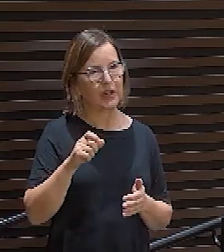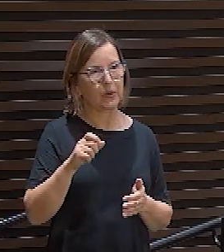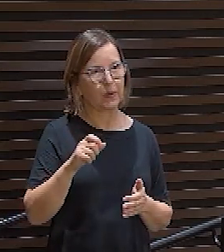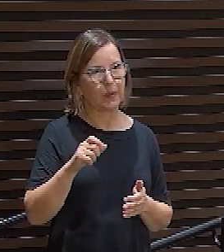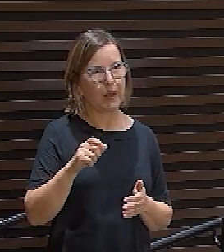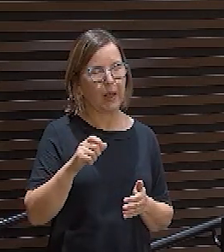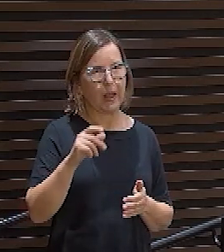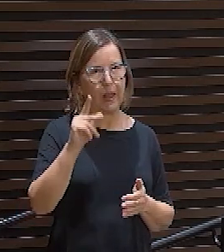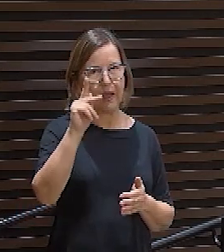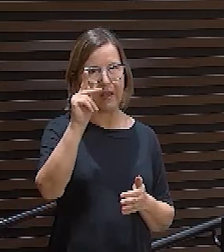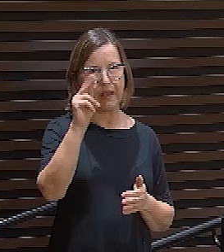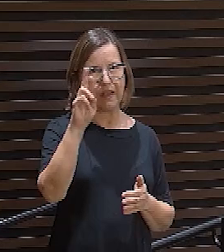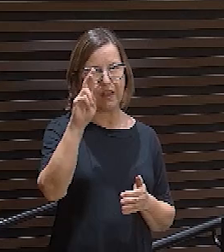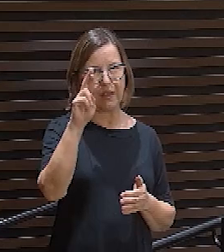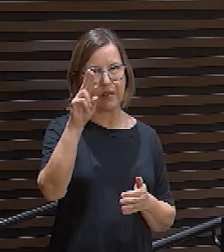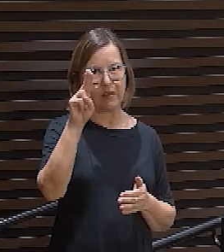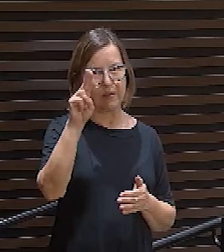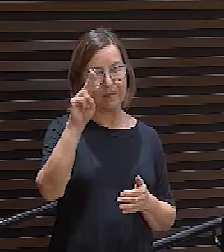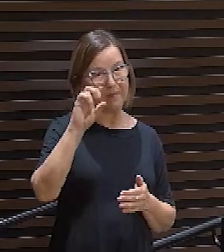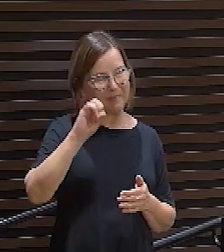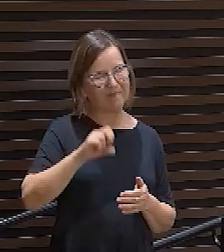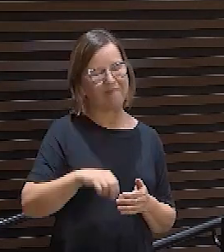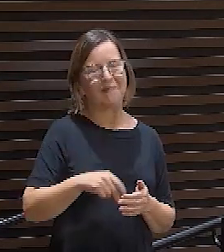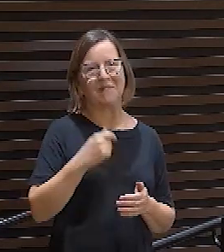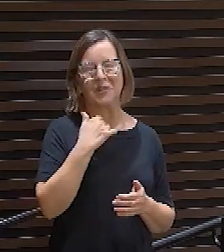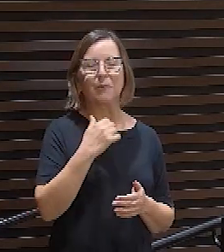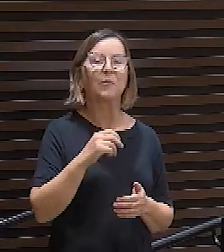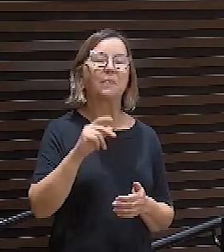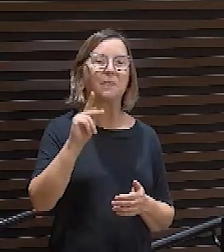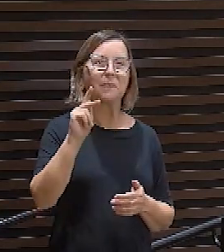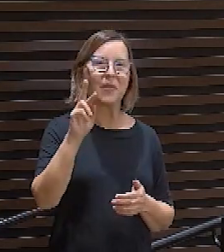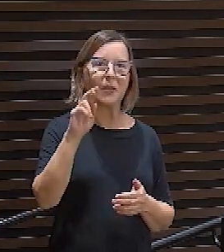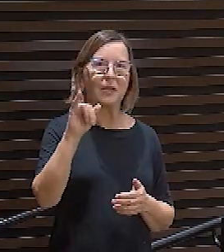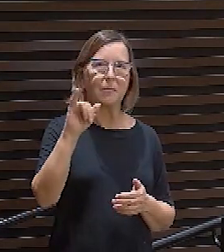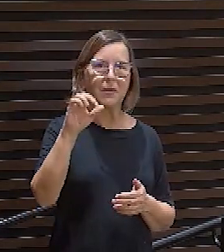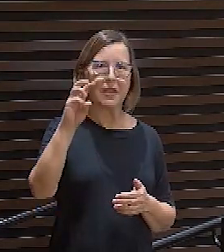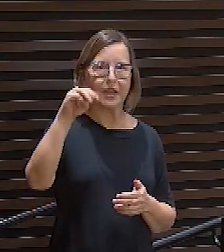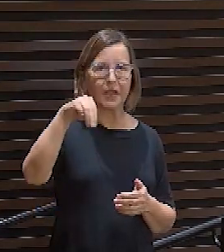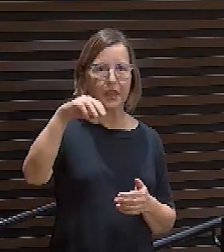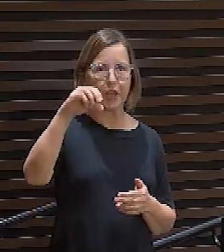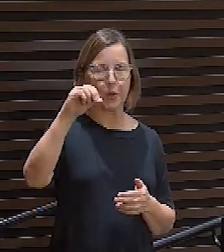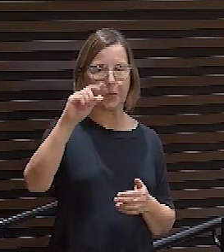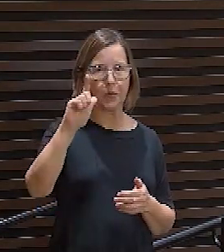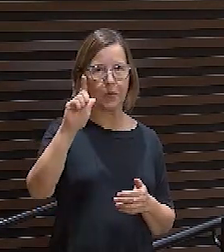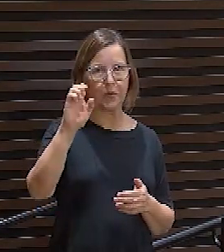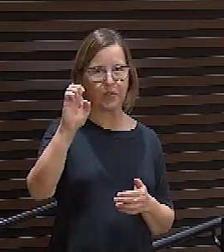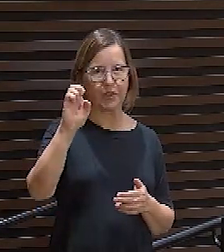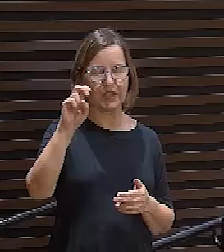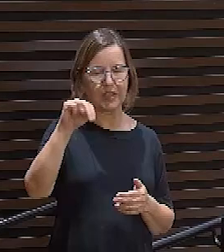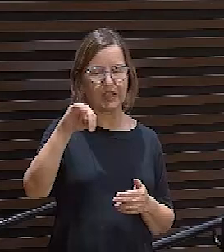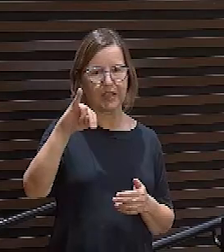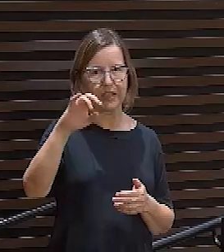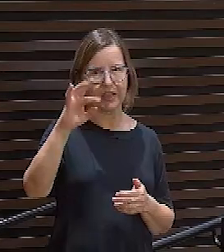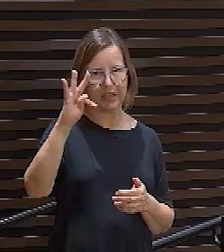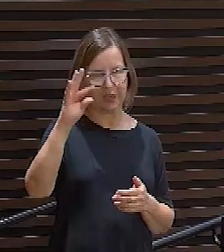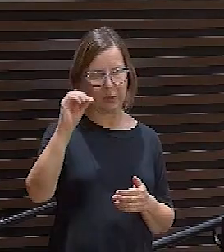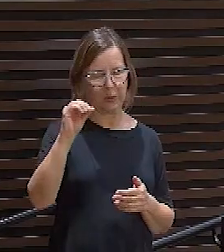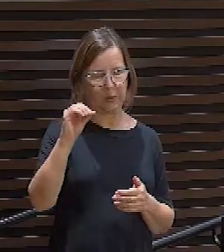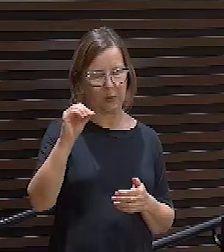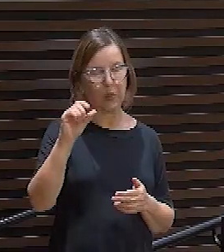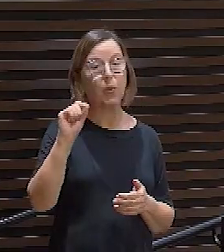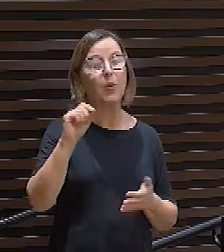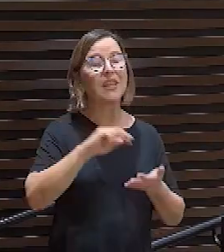gerado necessariamente. Ele não foi o primeiro que morreu. Certamente não. O que é o